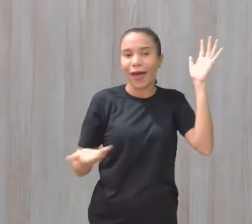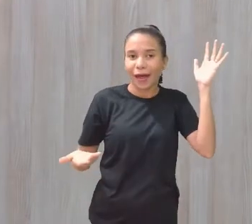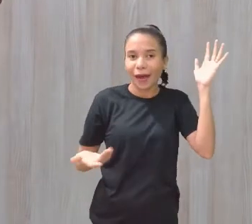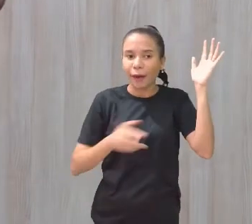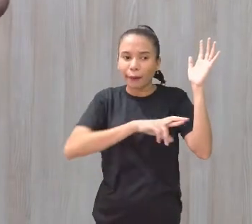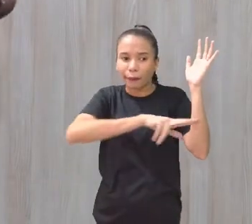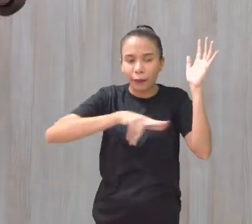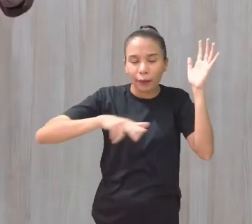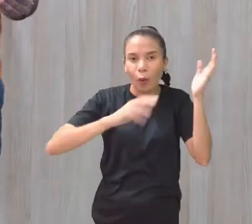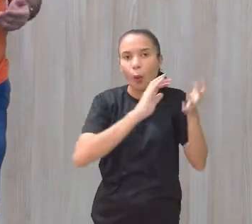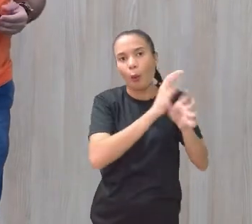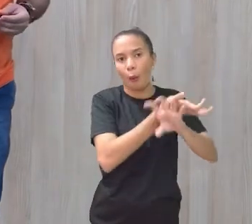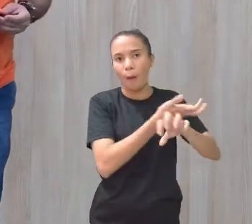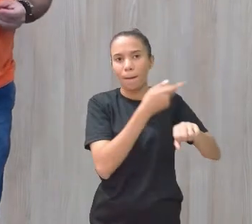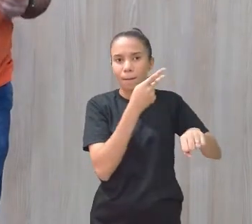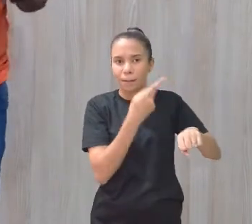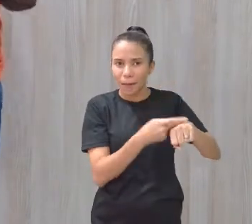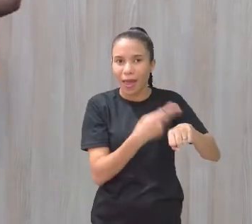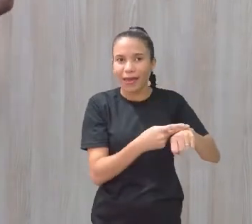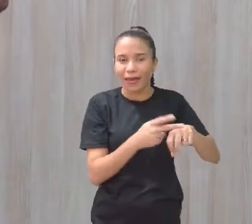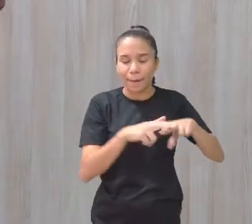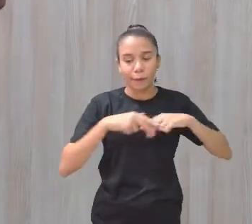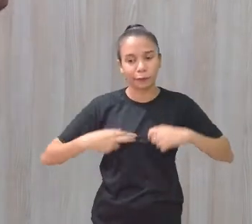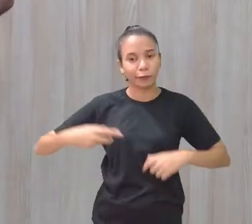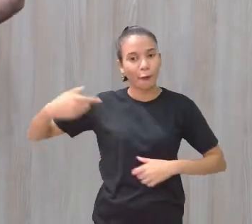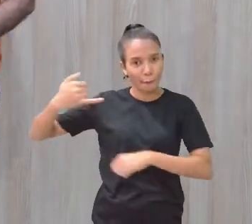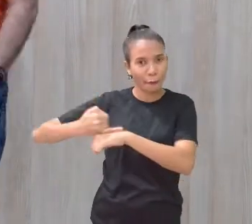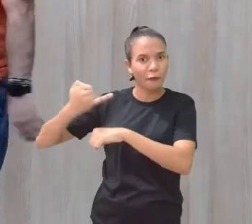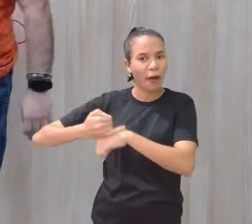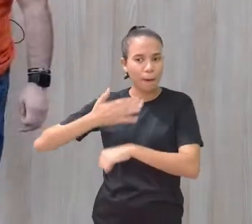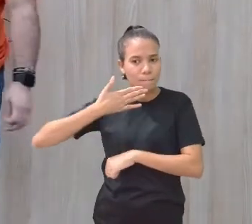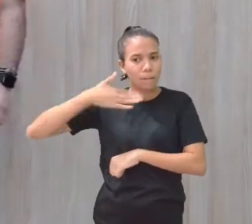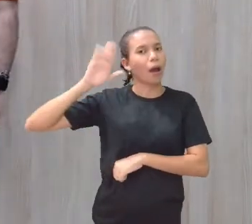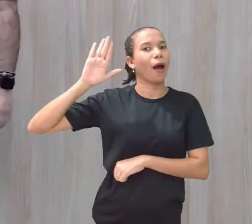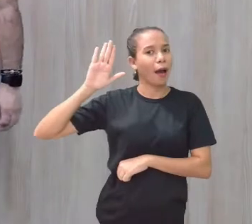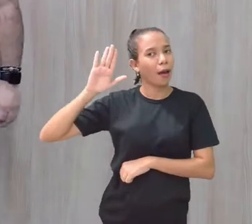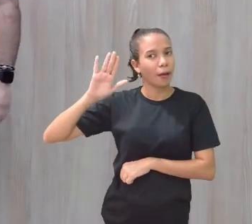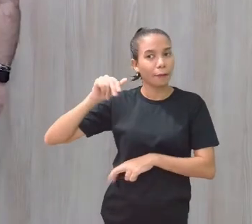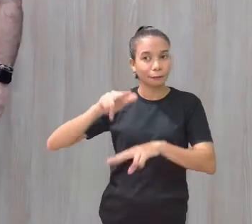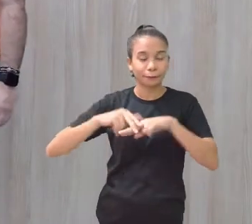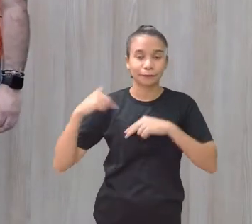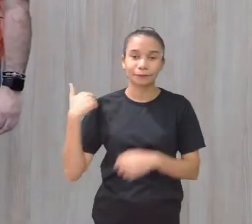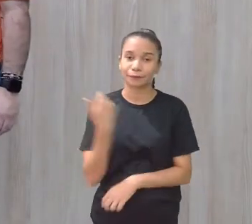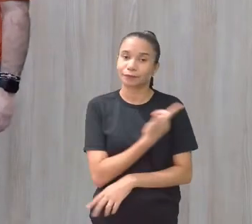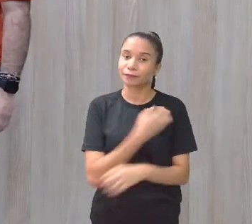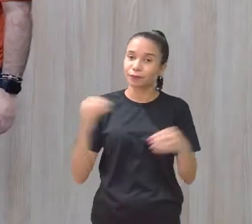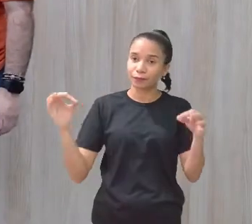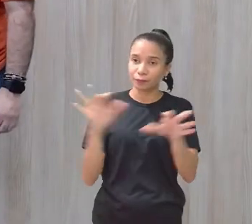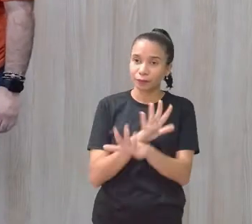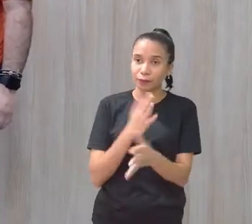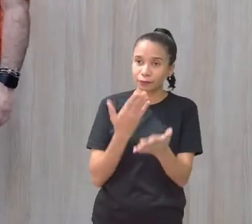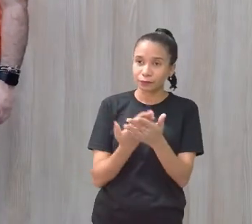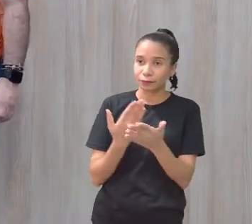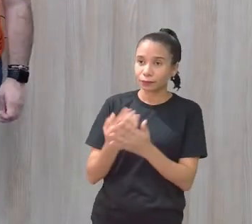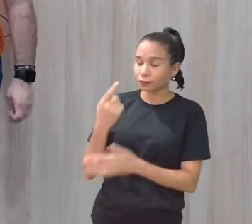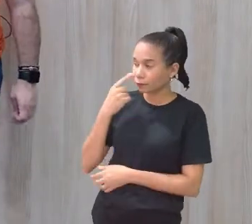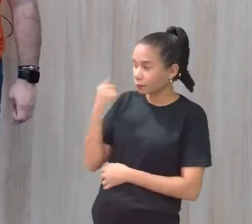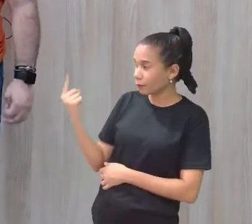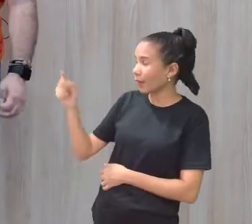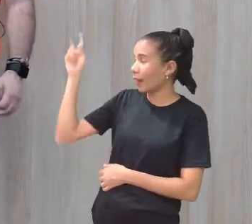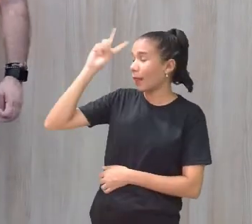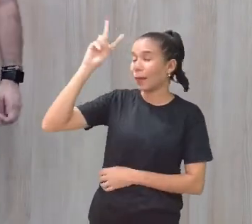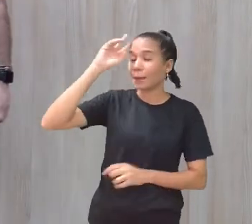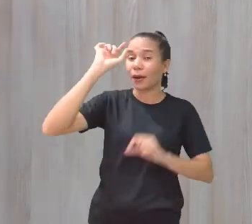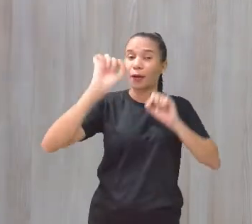madeira, de ossos ou de pedra. Você tinha vantagem, né? Então, para a gente encerrar a nossa aula, lembrar